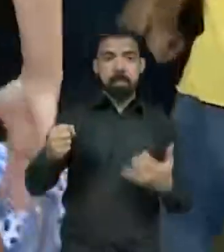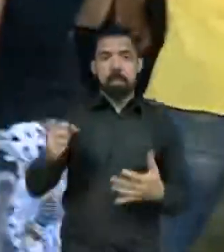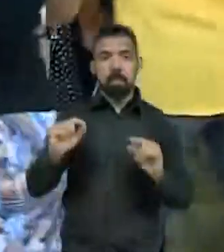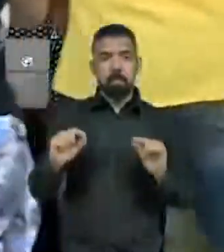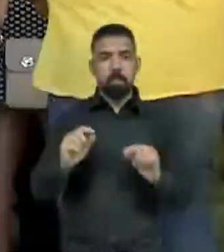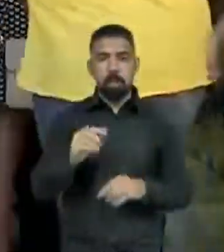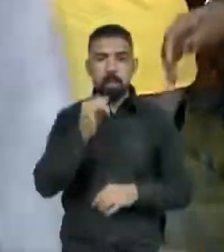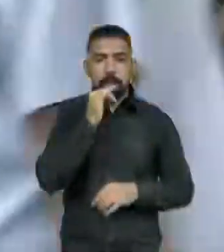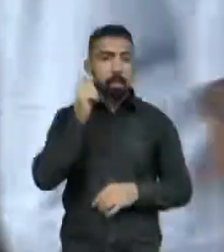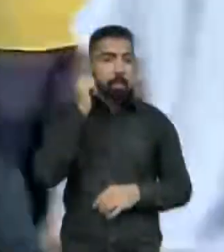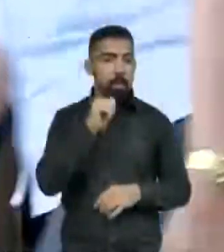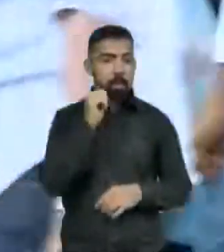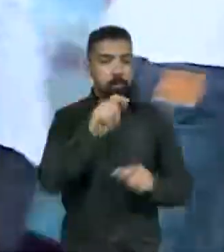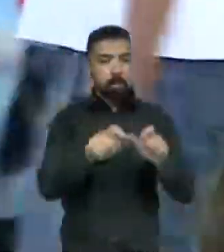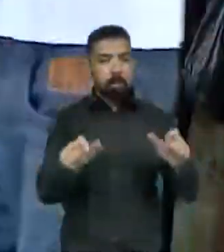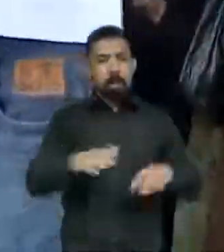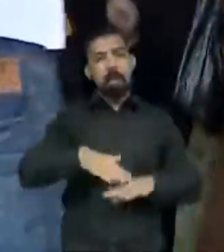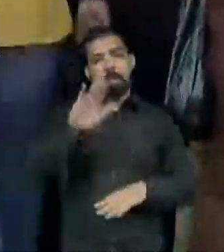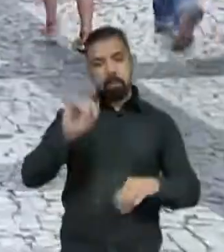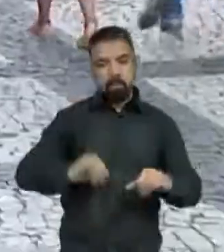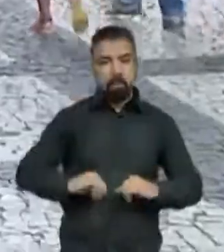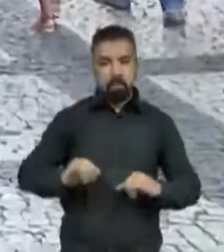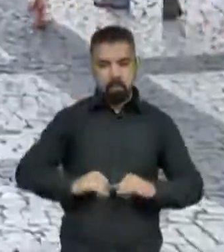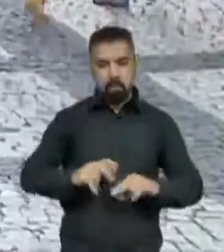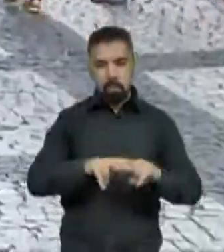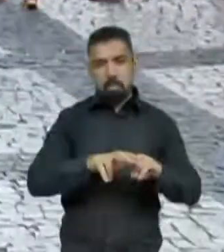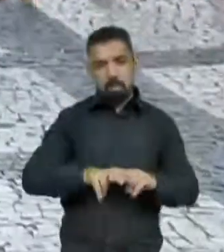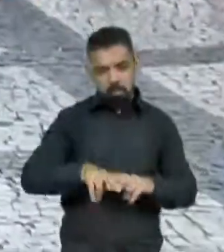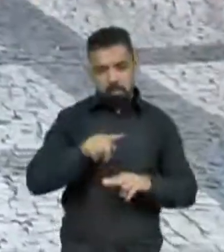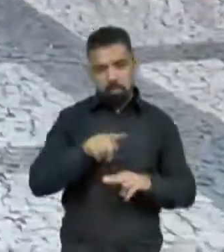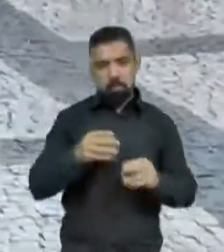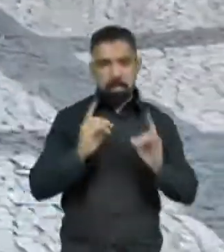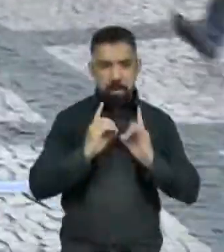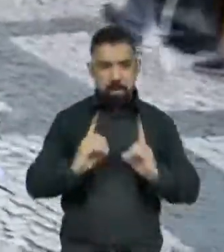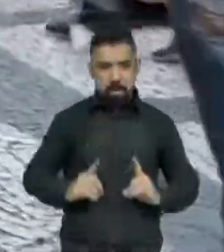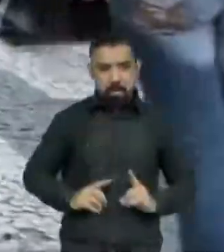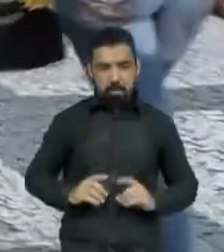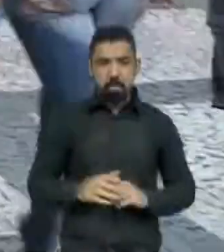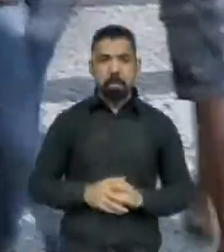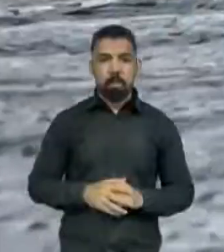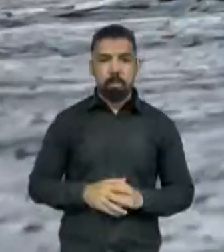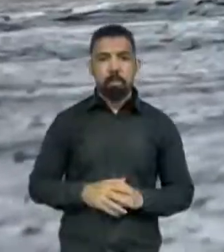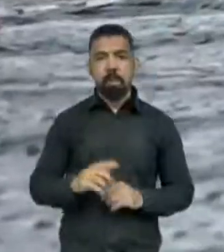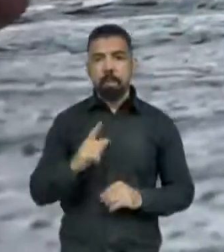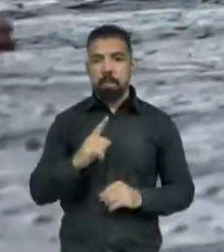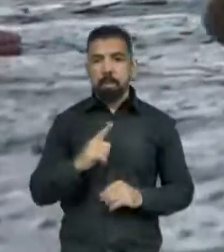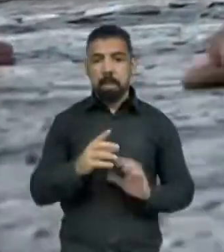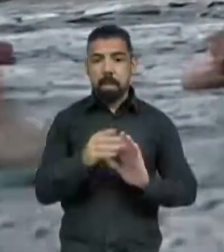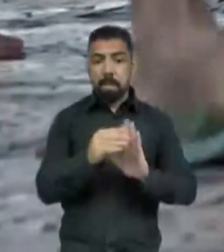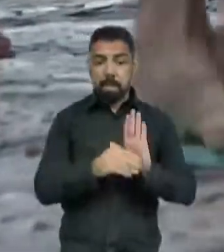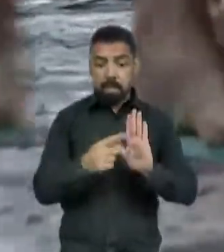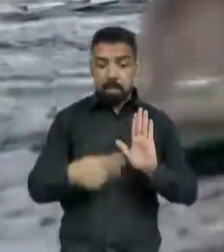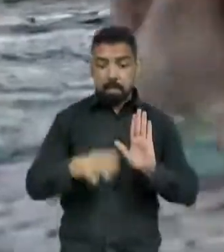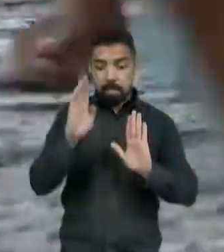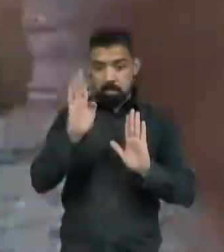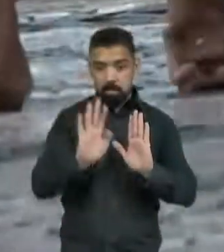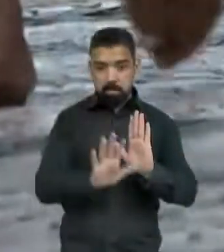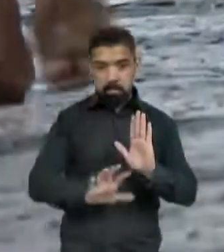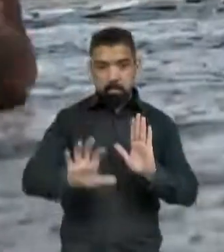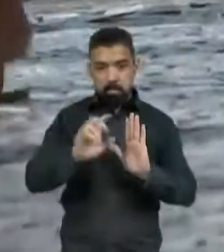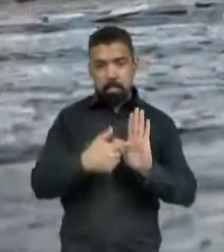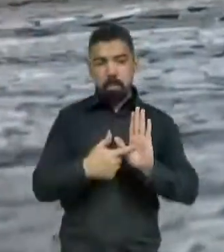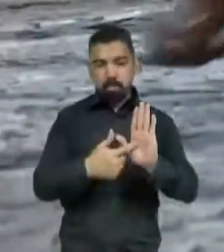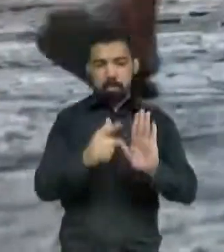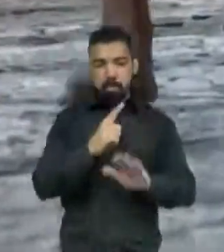mais afetadas pela depressão do que os homens. Uma tendência que acompanha os números nacionais. No Brasil, 11,3%